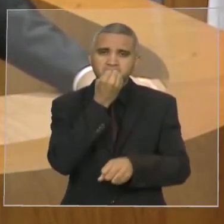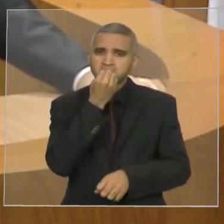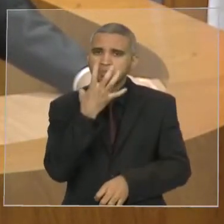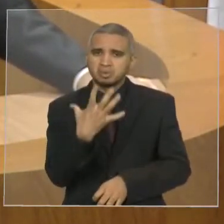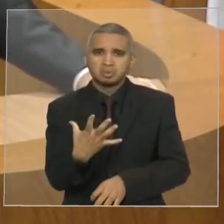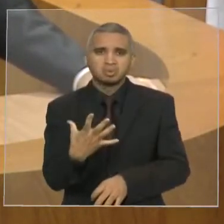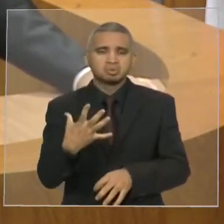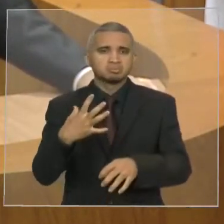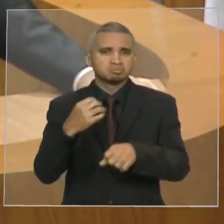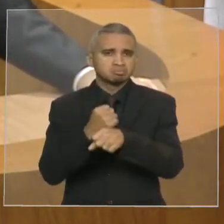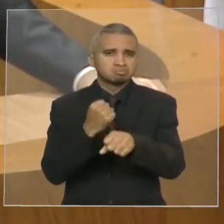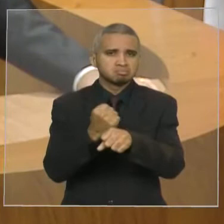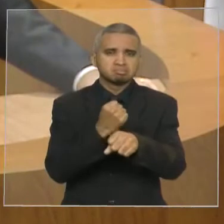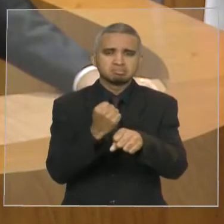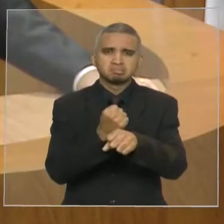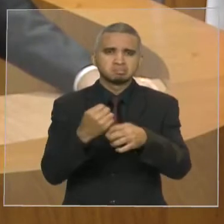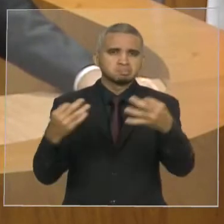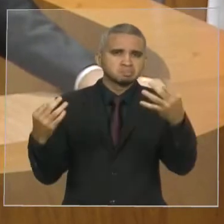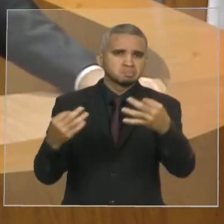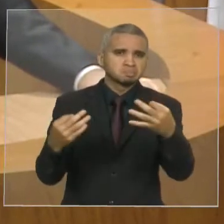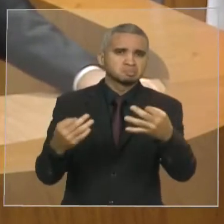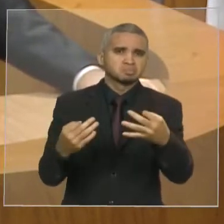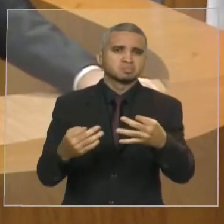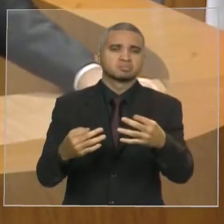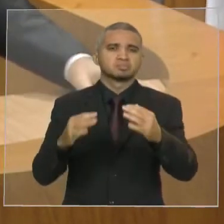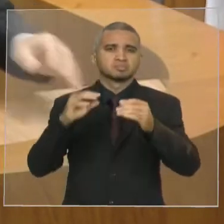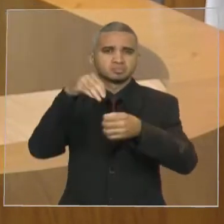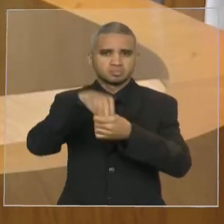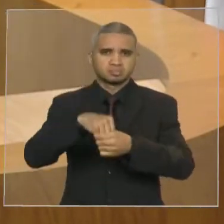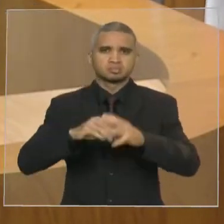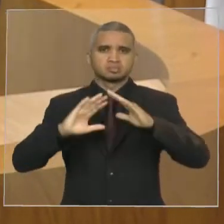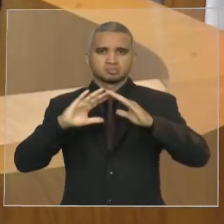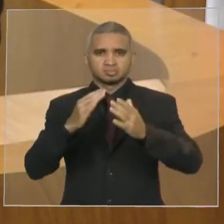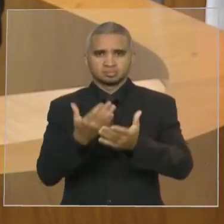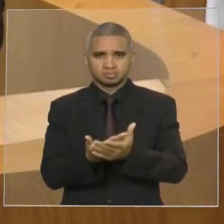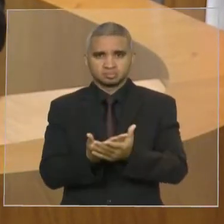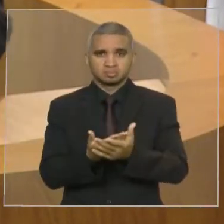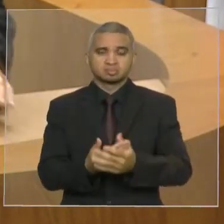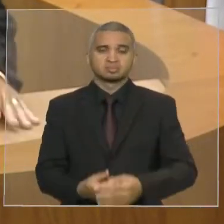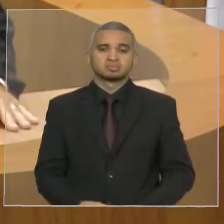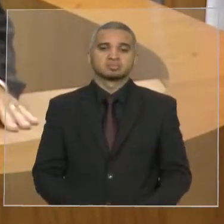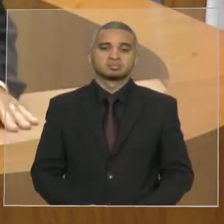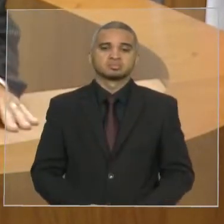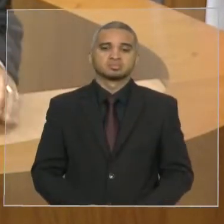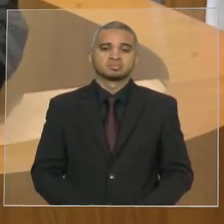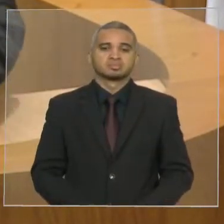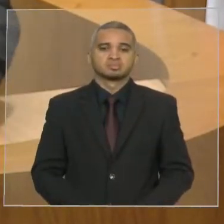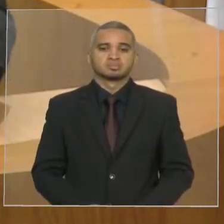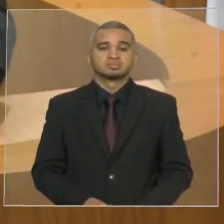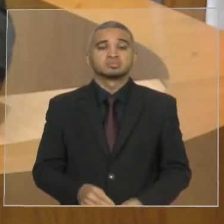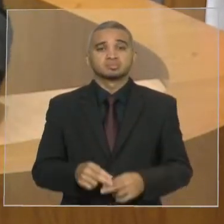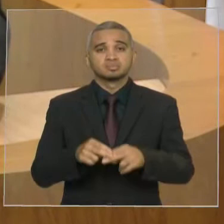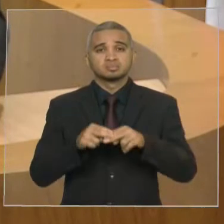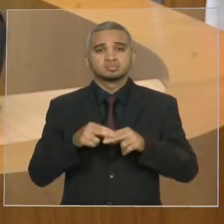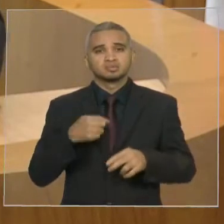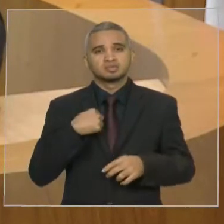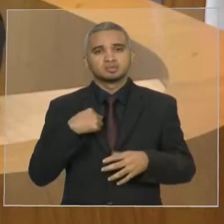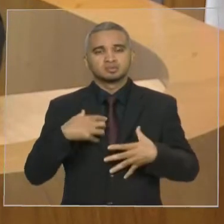profunda daquelas dependências. E eu, pessoalmente, fiquei muito feliz com